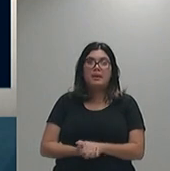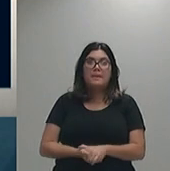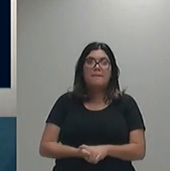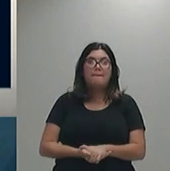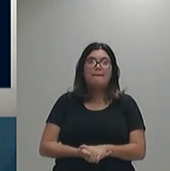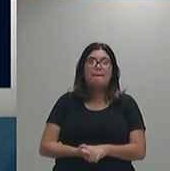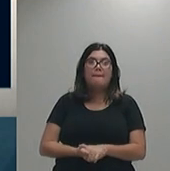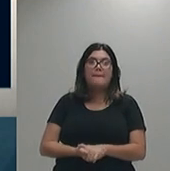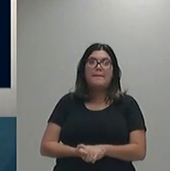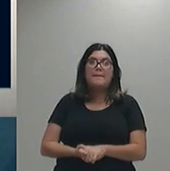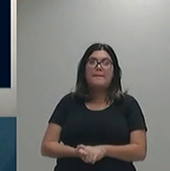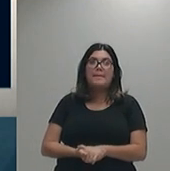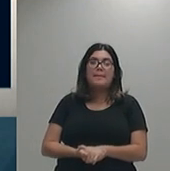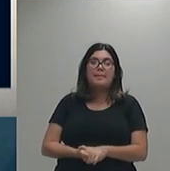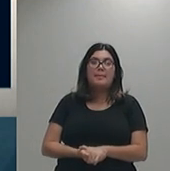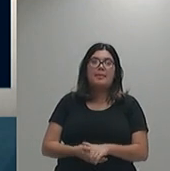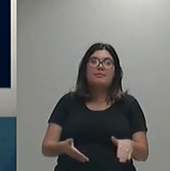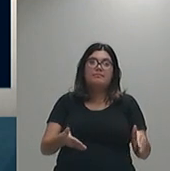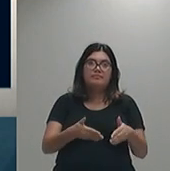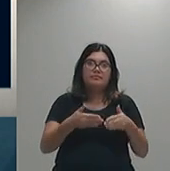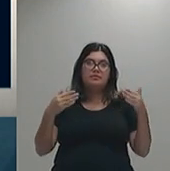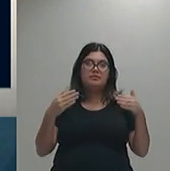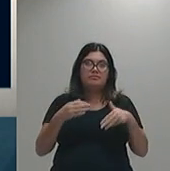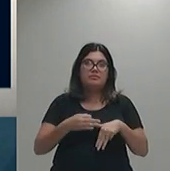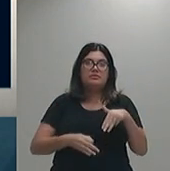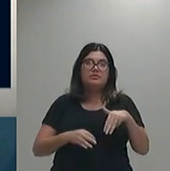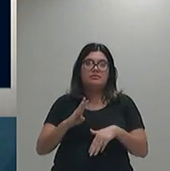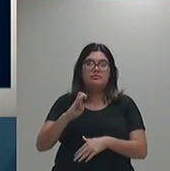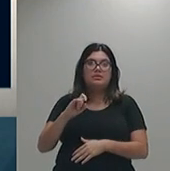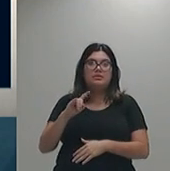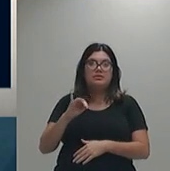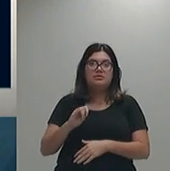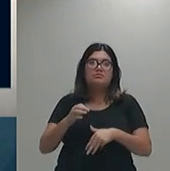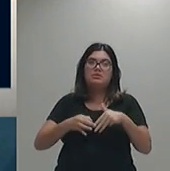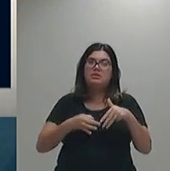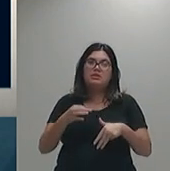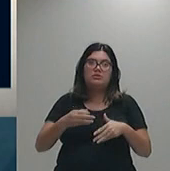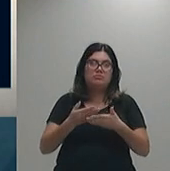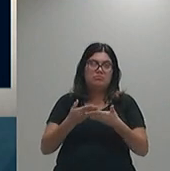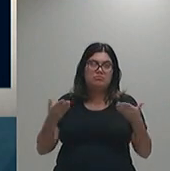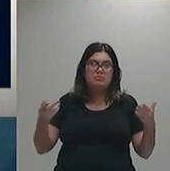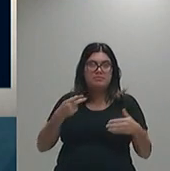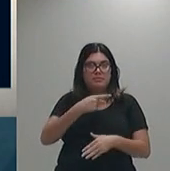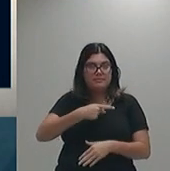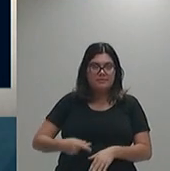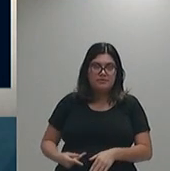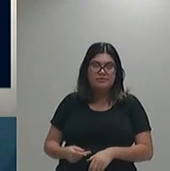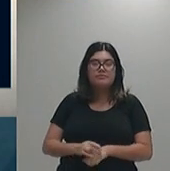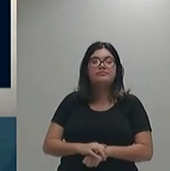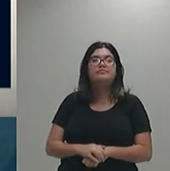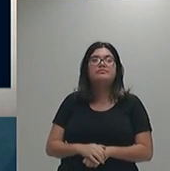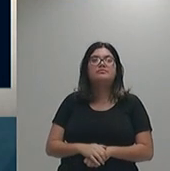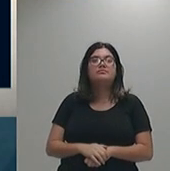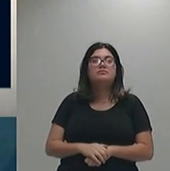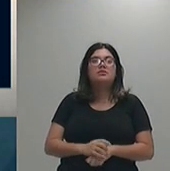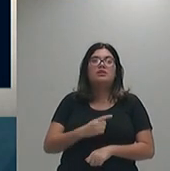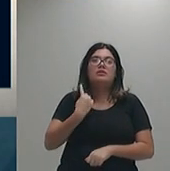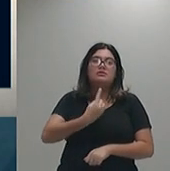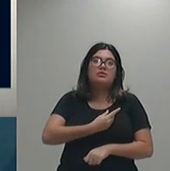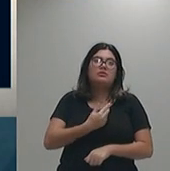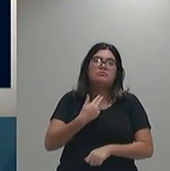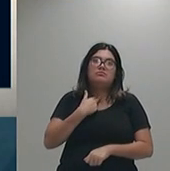permite ministra Fátima Nancy disse Salomão Presidente nós não podemos também